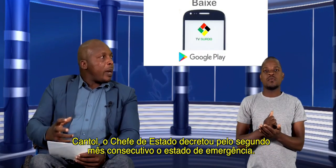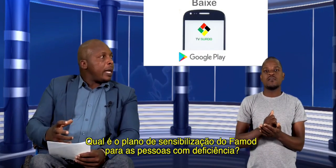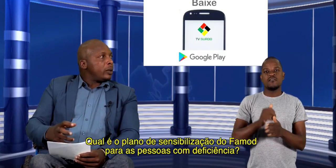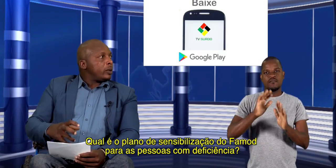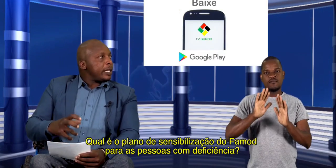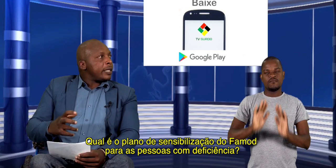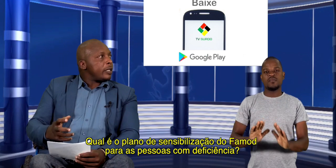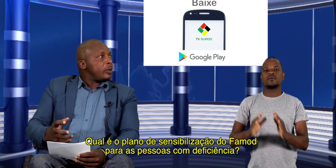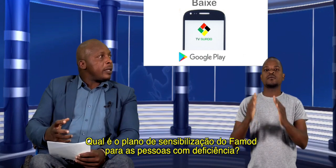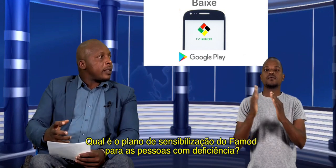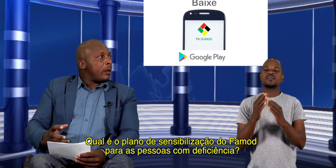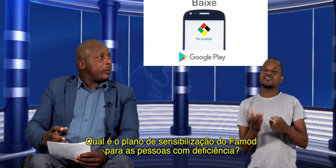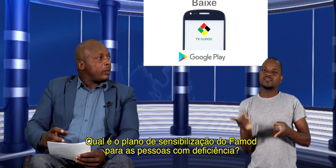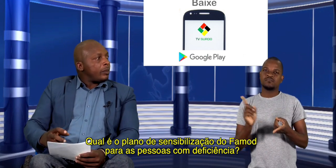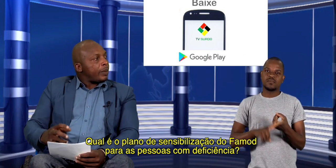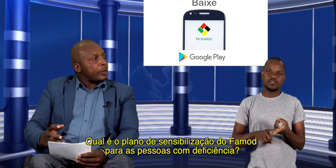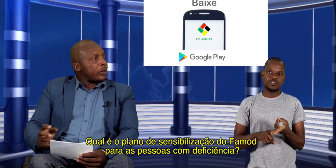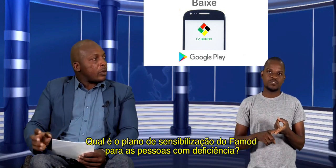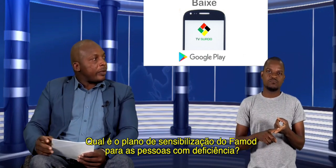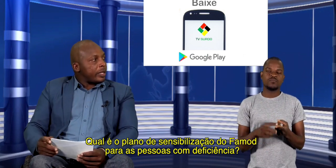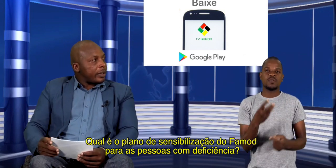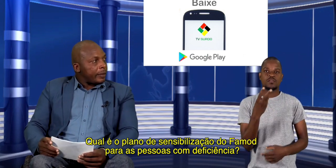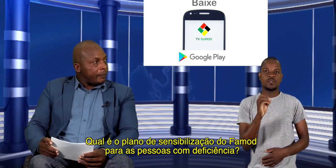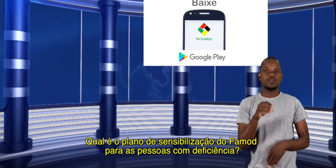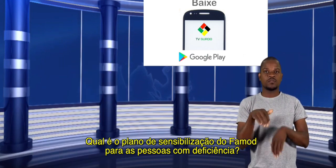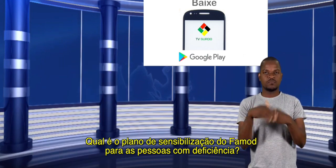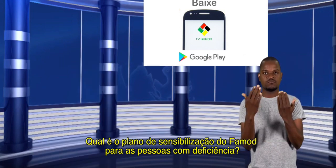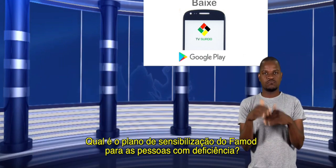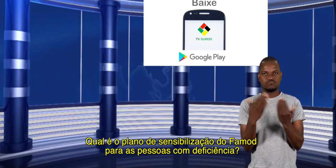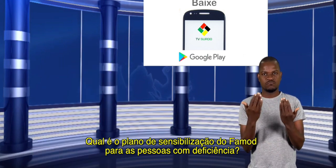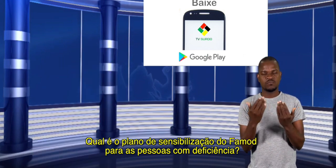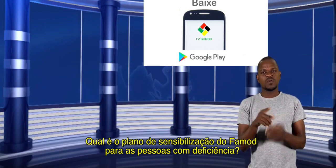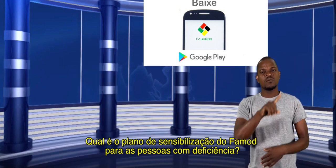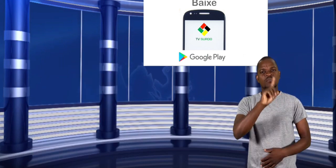que plano de sensibilização para as pessoas com deficiência?